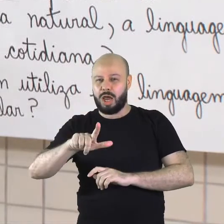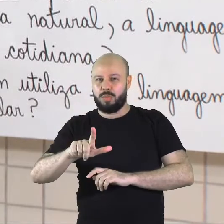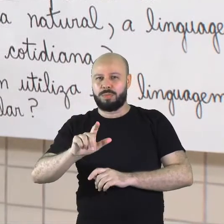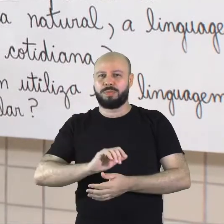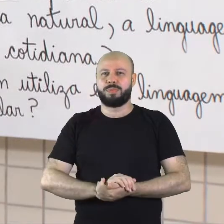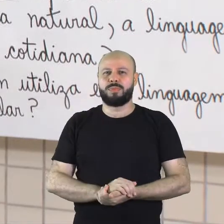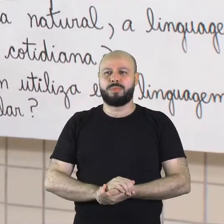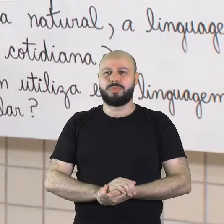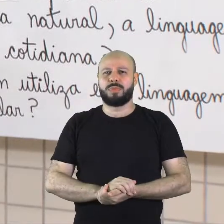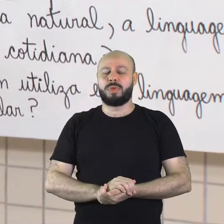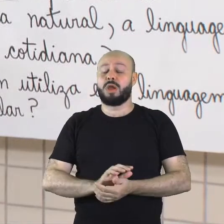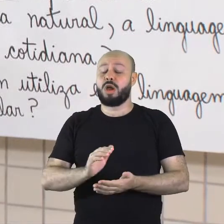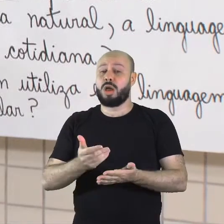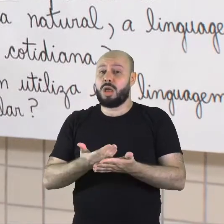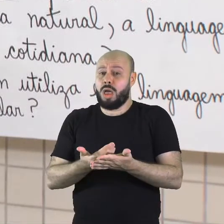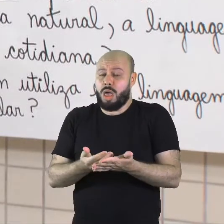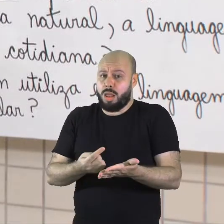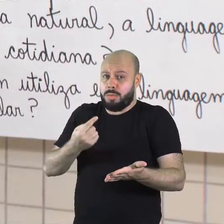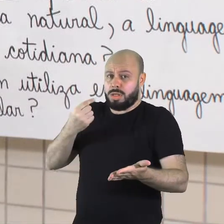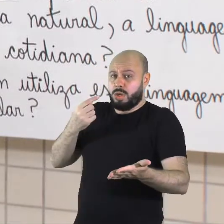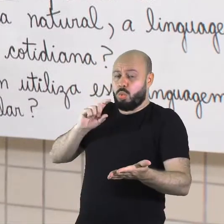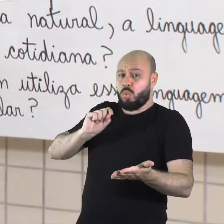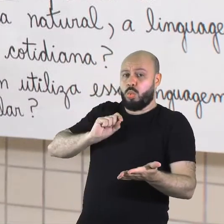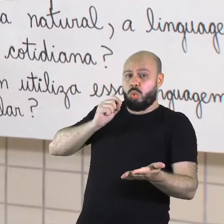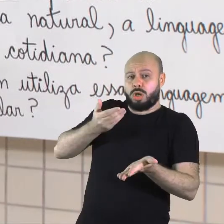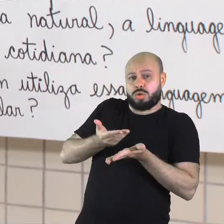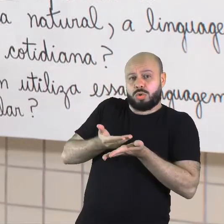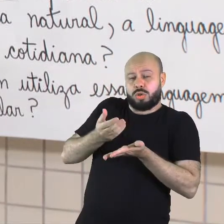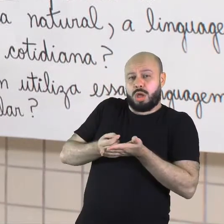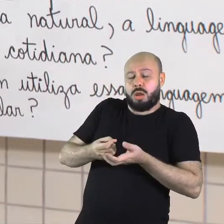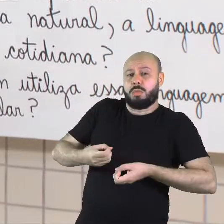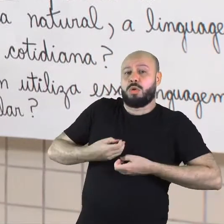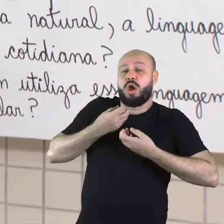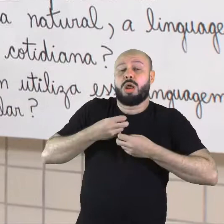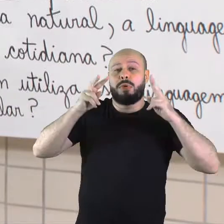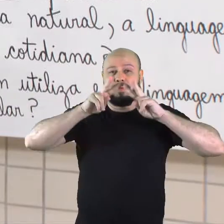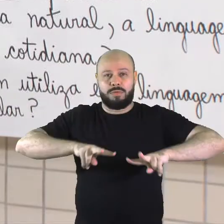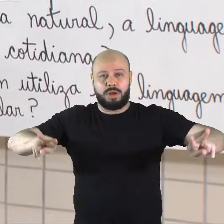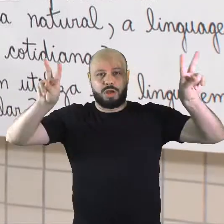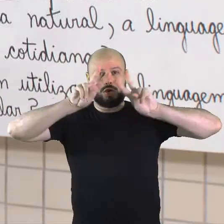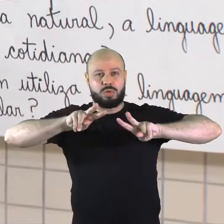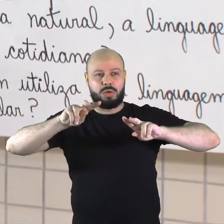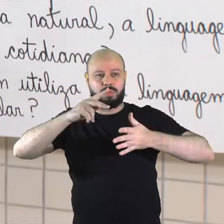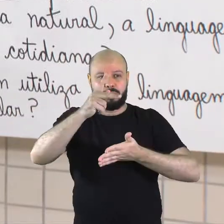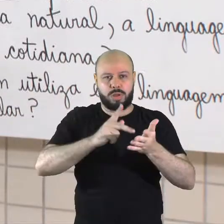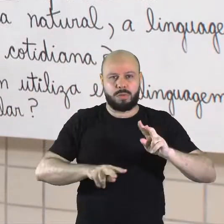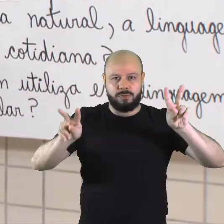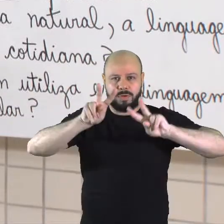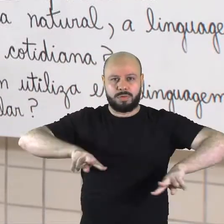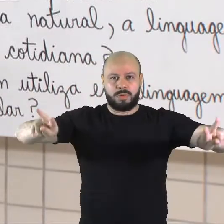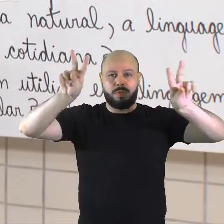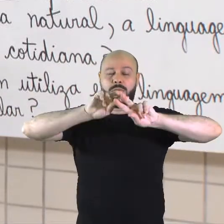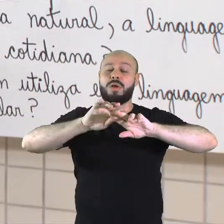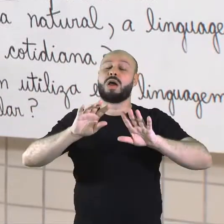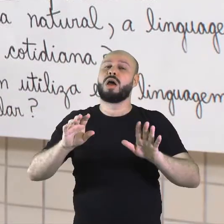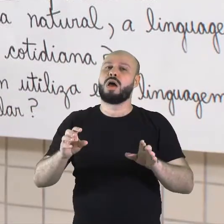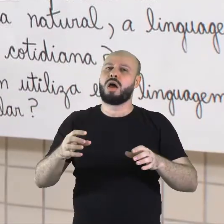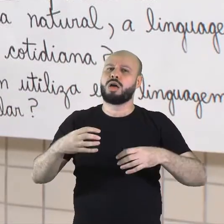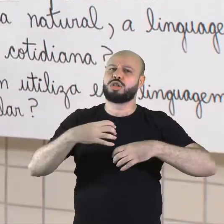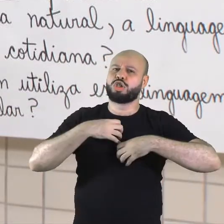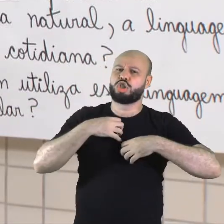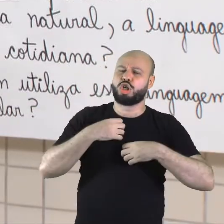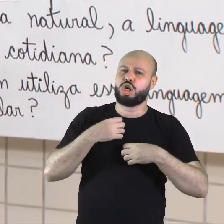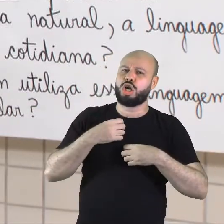Lembrando que na aula anterior nós estudamos sobre o poema concreto, que é um estilo novo de fazer